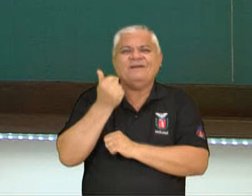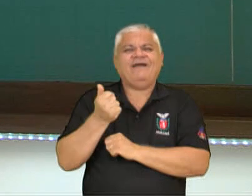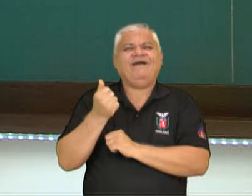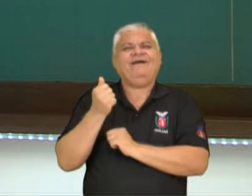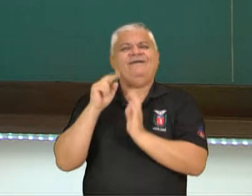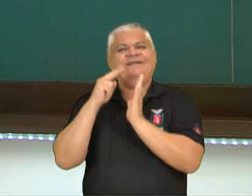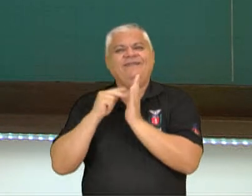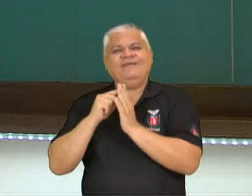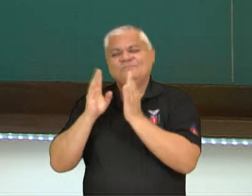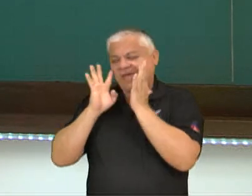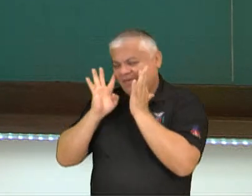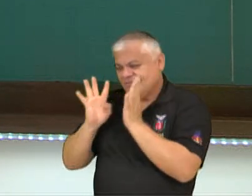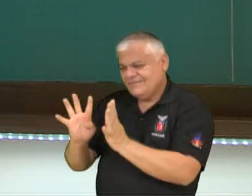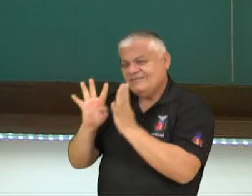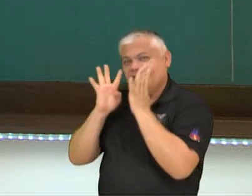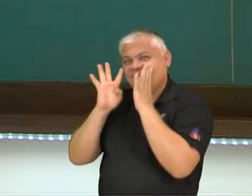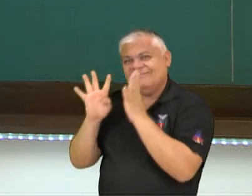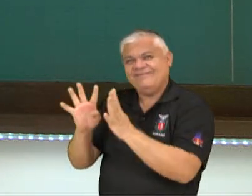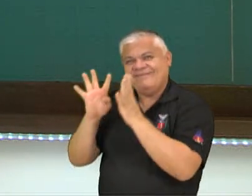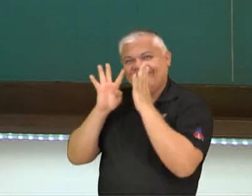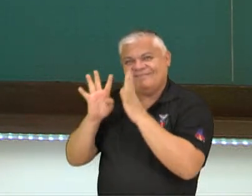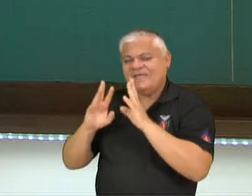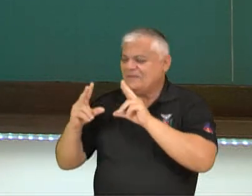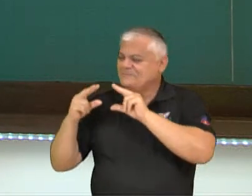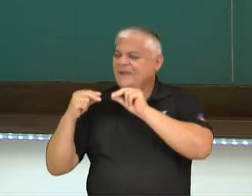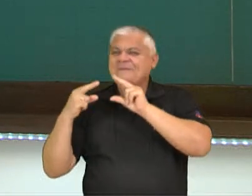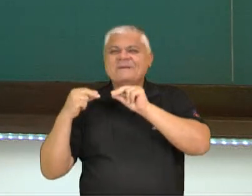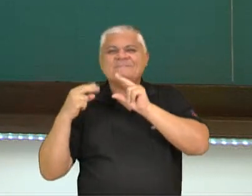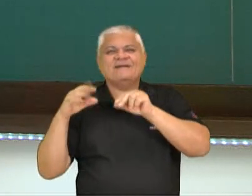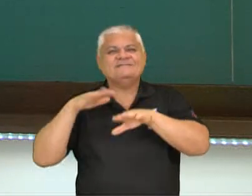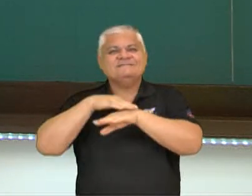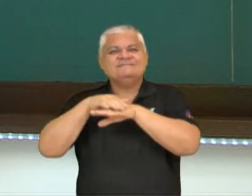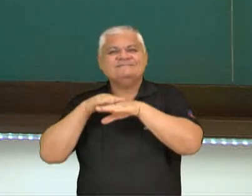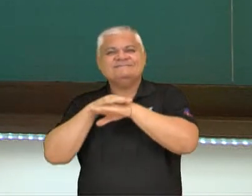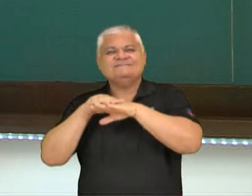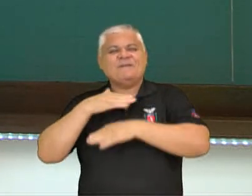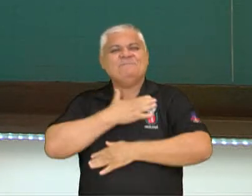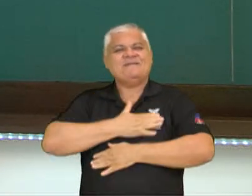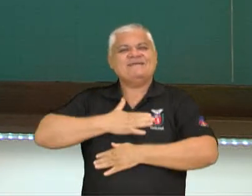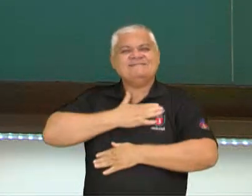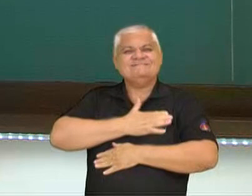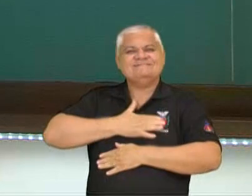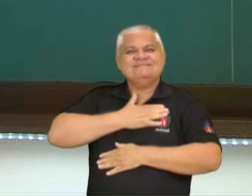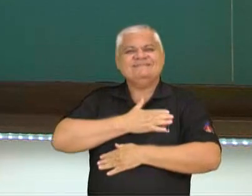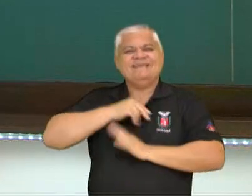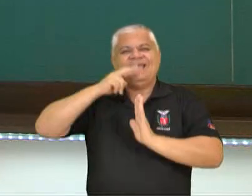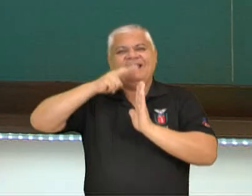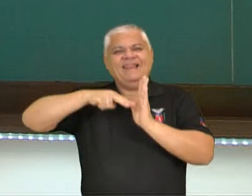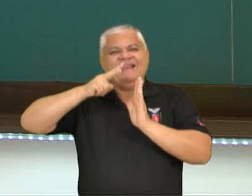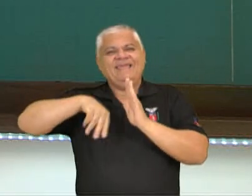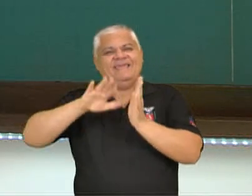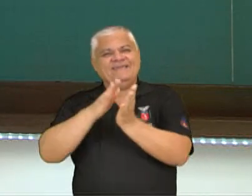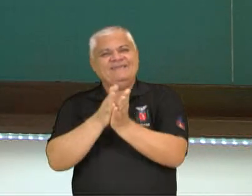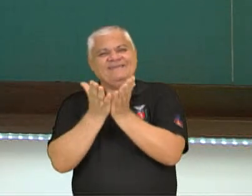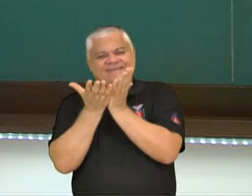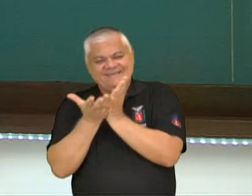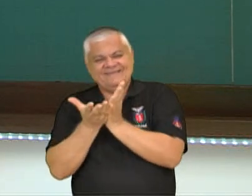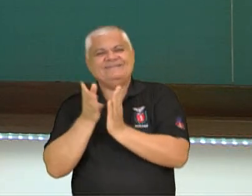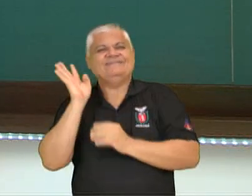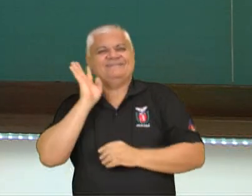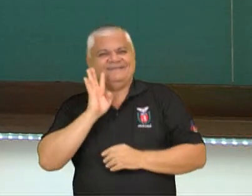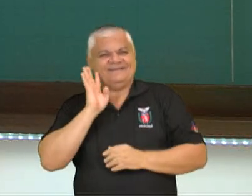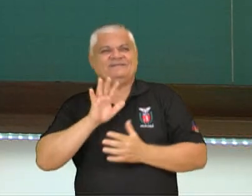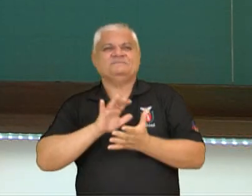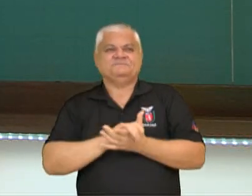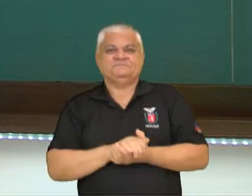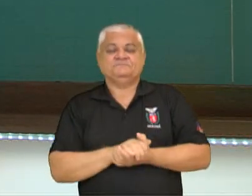uma atenção maior para ele também, eles puderam compartilhar o prazer de o pai ler ali um livro para ele, né? Muito bacana